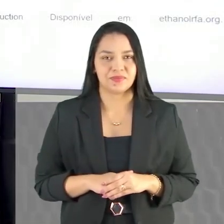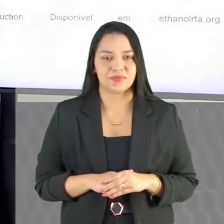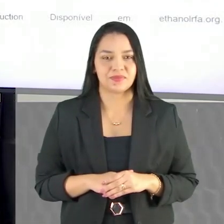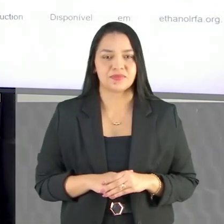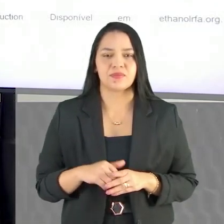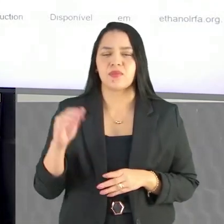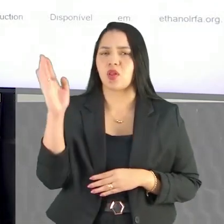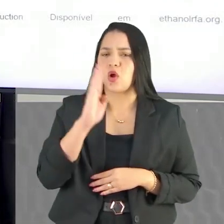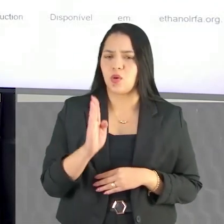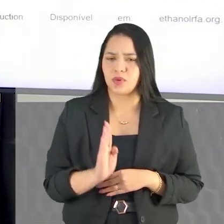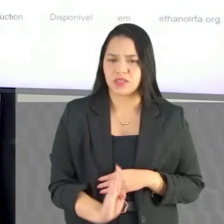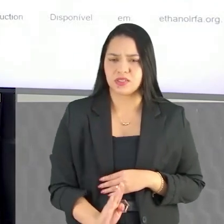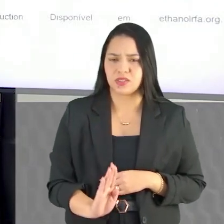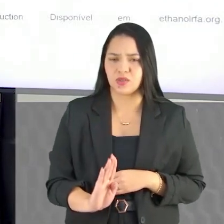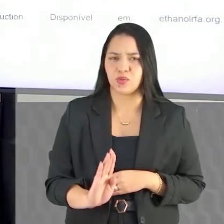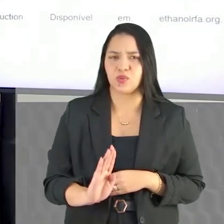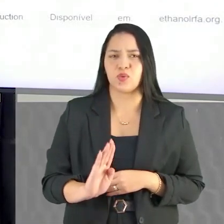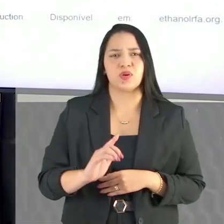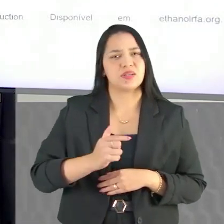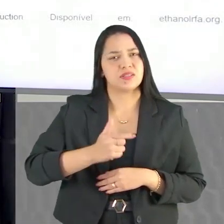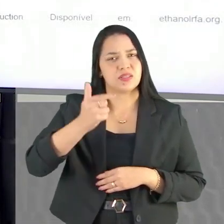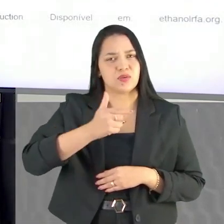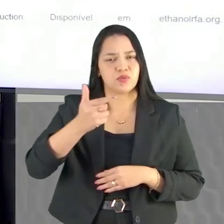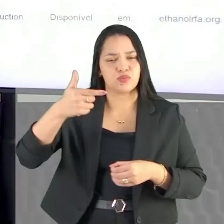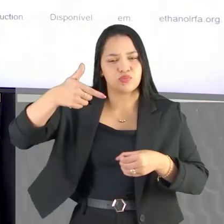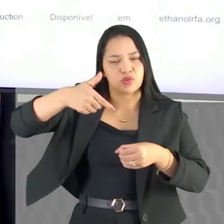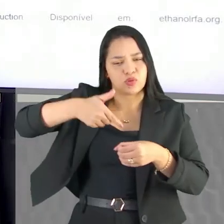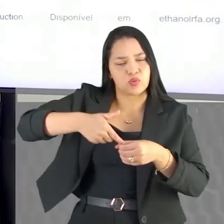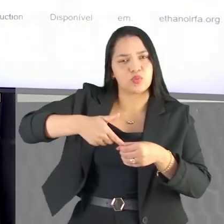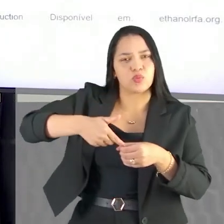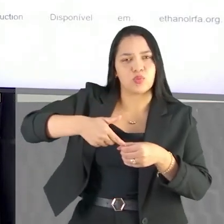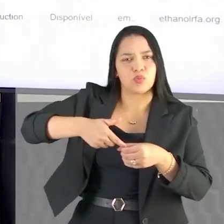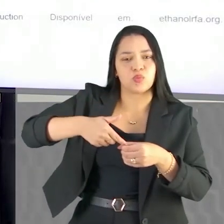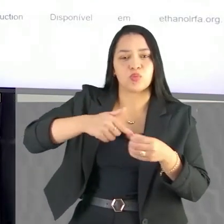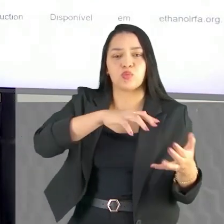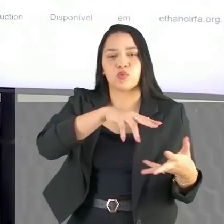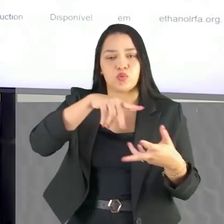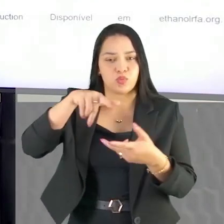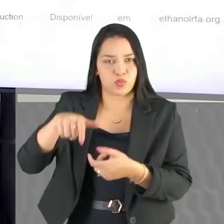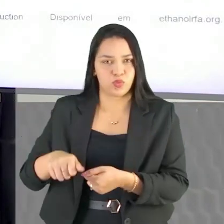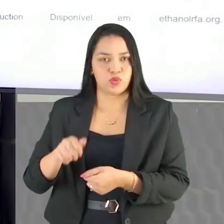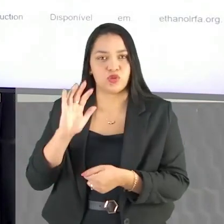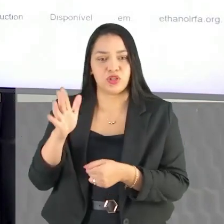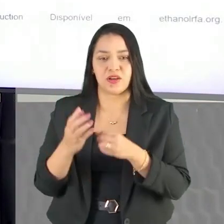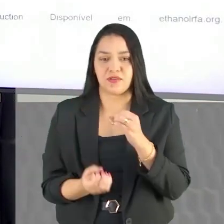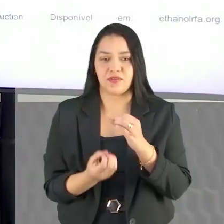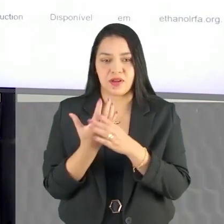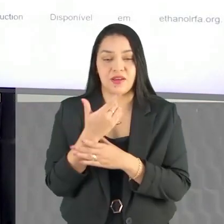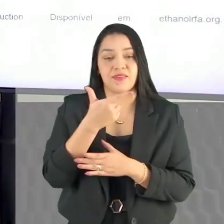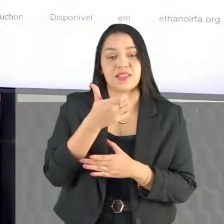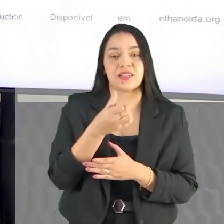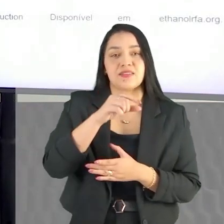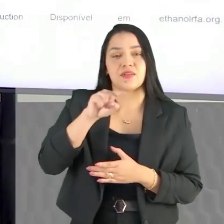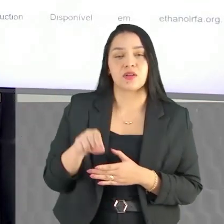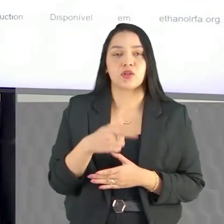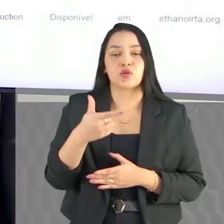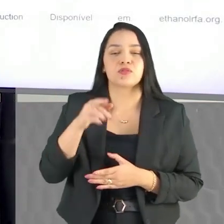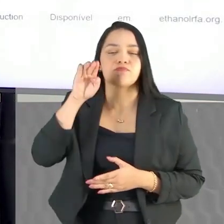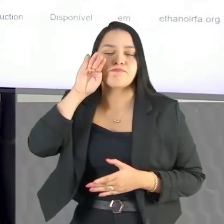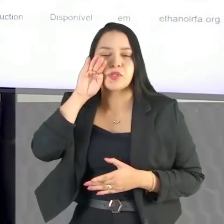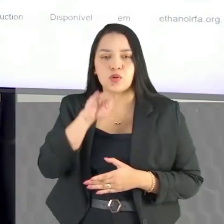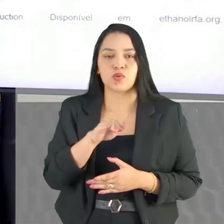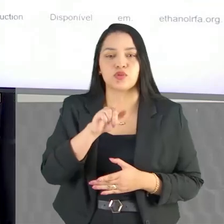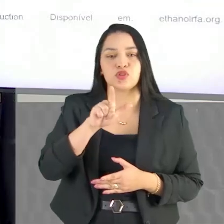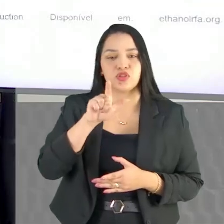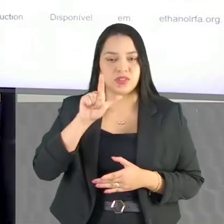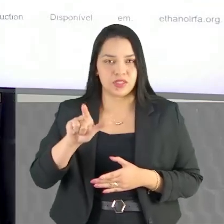O Brasil é o segundo maior produtor de etanol combustível do mundo, tendo fabricado 26,2 bilhões de litros